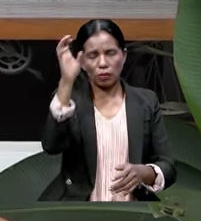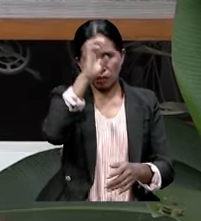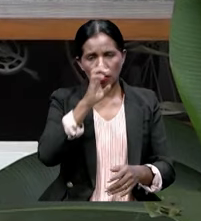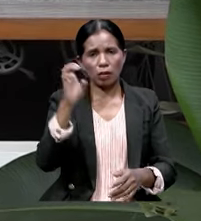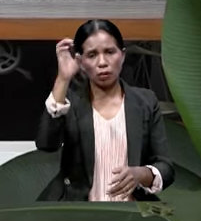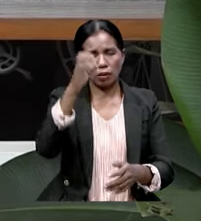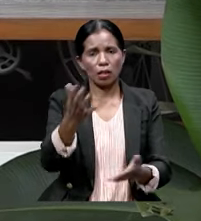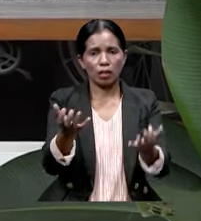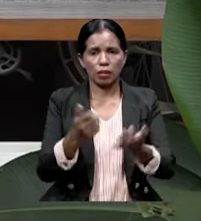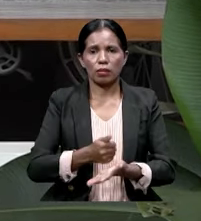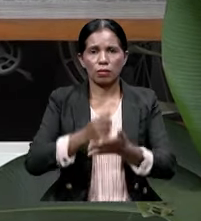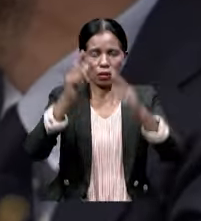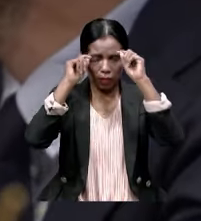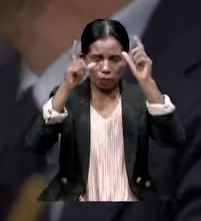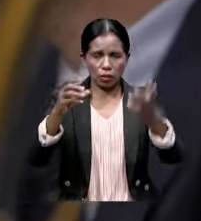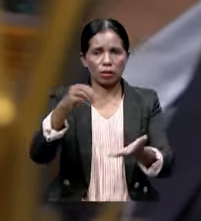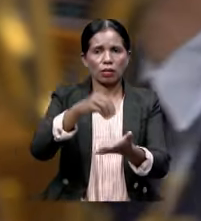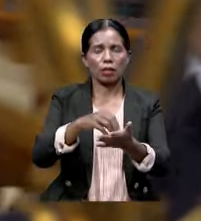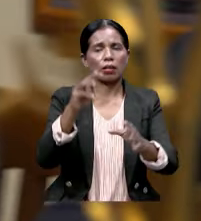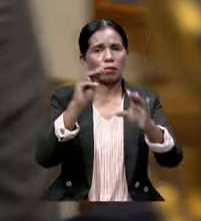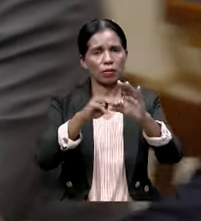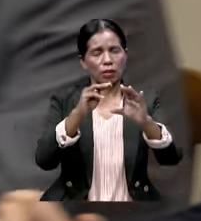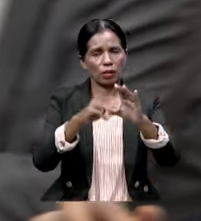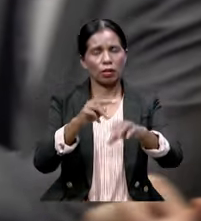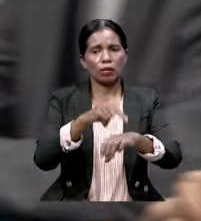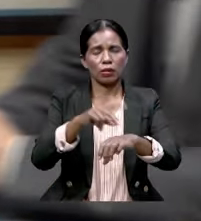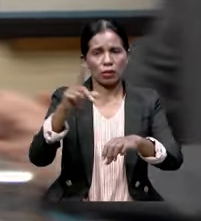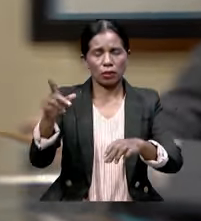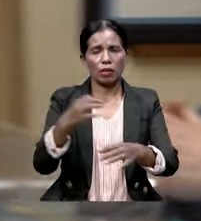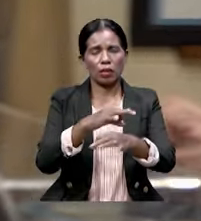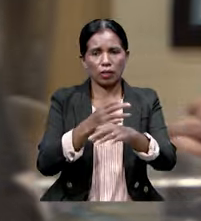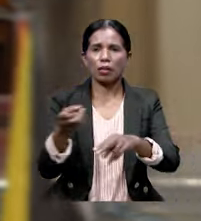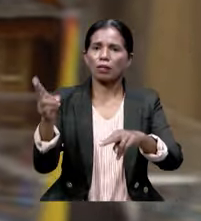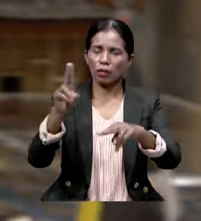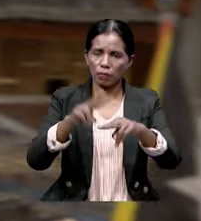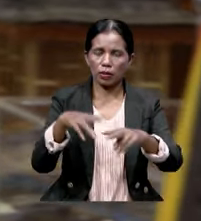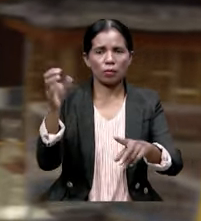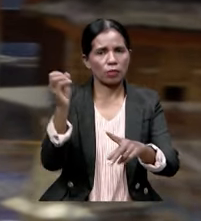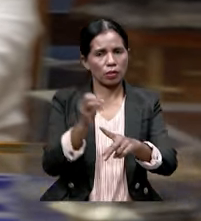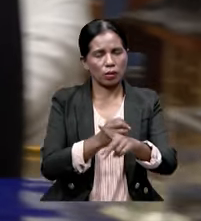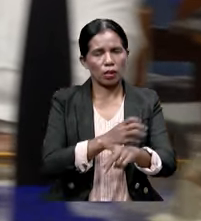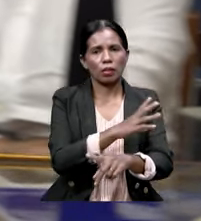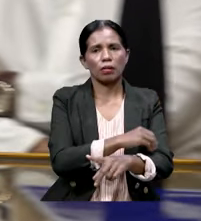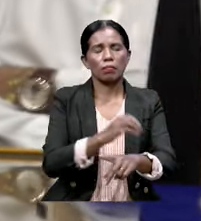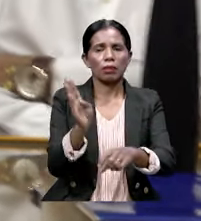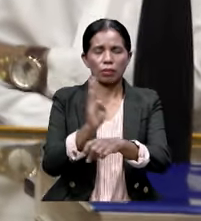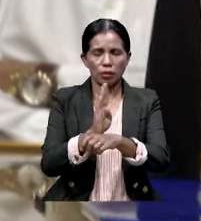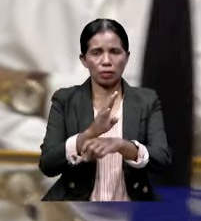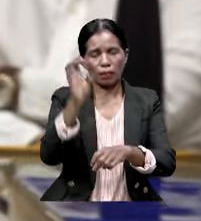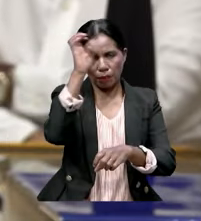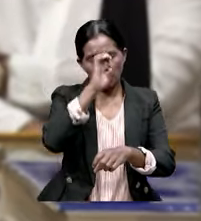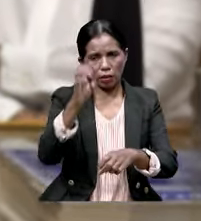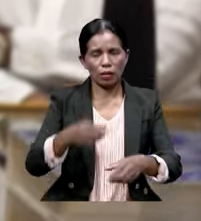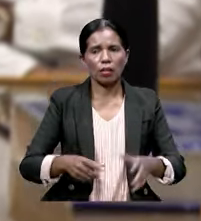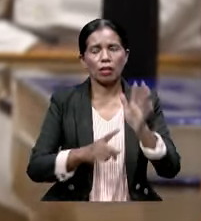cara que ajuda Timor-Leste, integra an e a mercado regional, onde a dia não aumenta a oportunidade de negócio união. Embaixador Nemos informa e